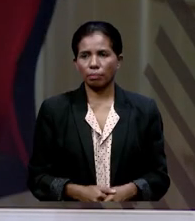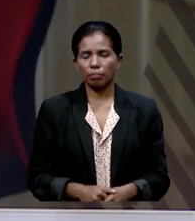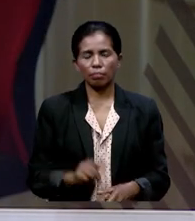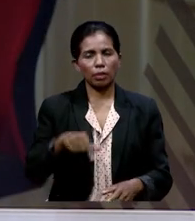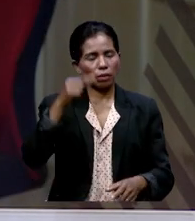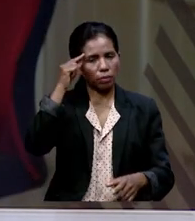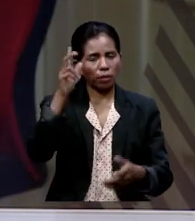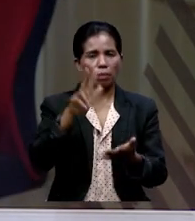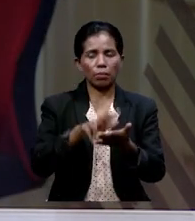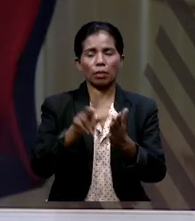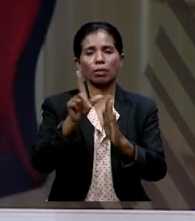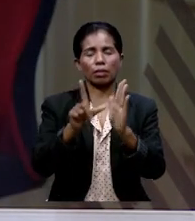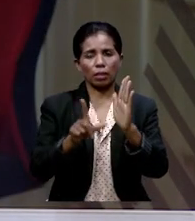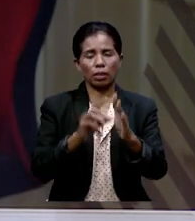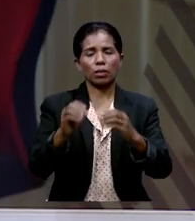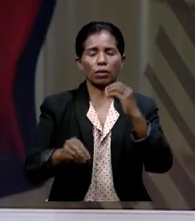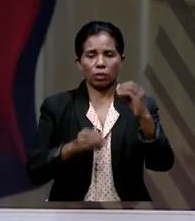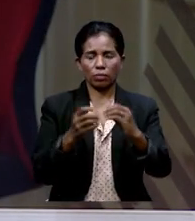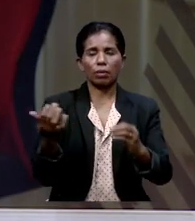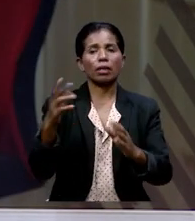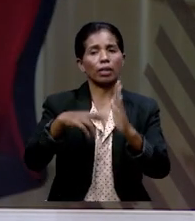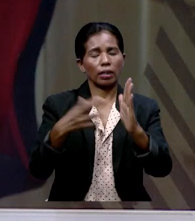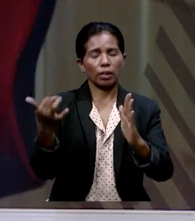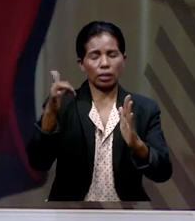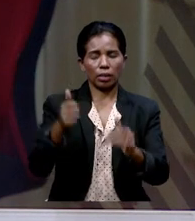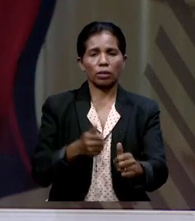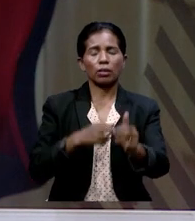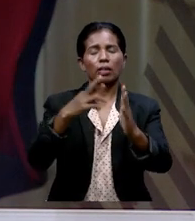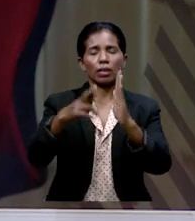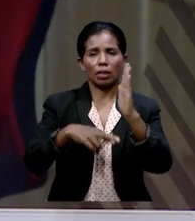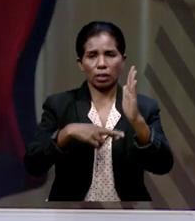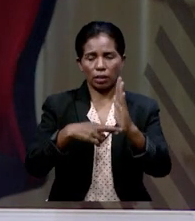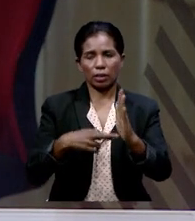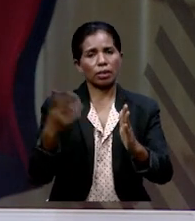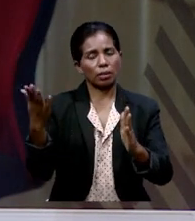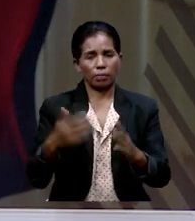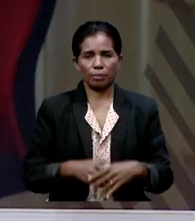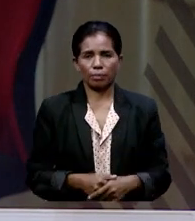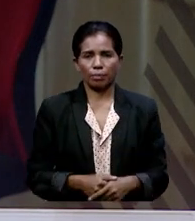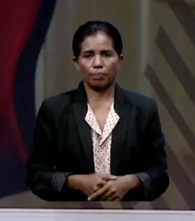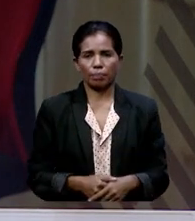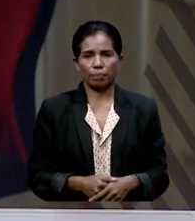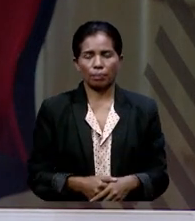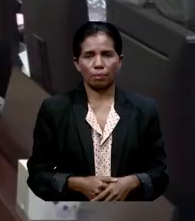Governo aprova projeto-lei com a medida CIRA a tu protege a legalidade urbanística.